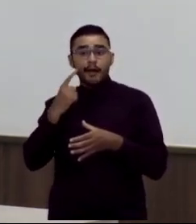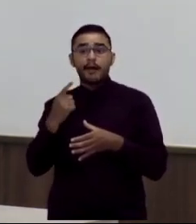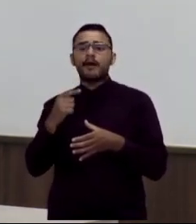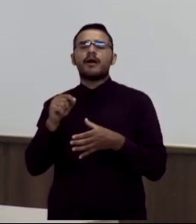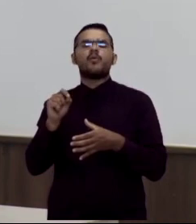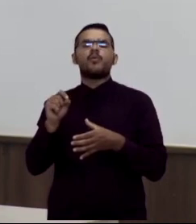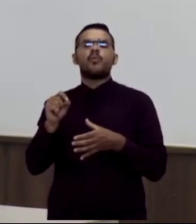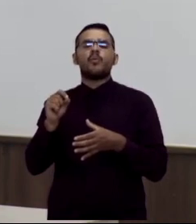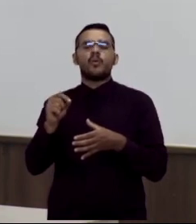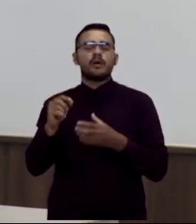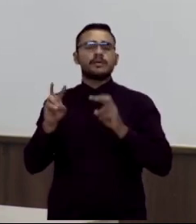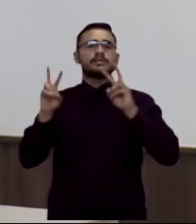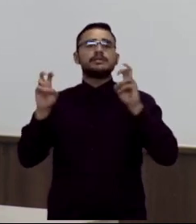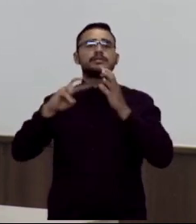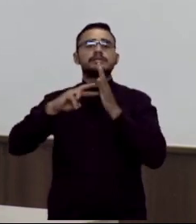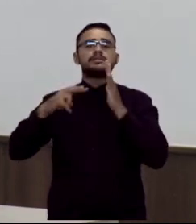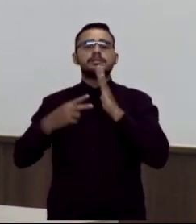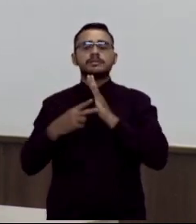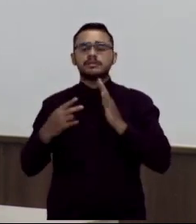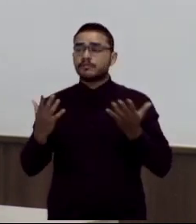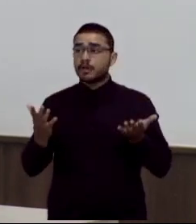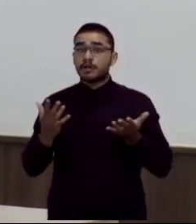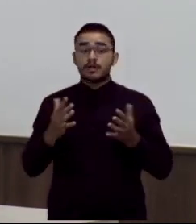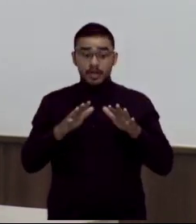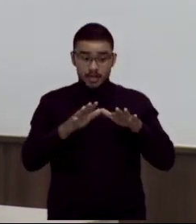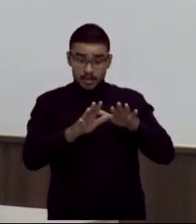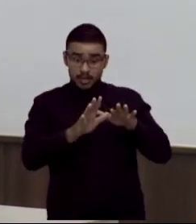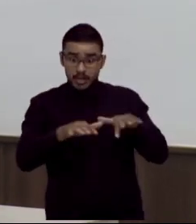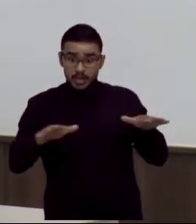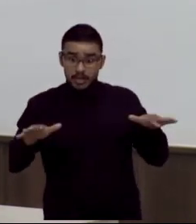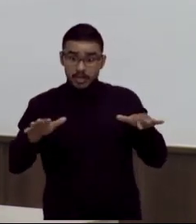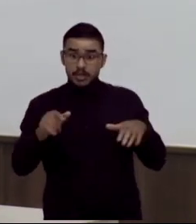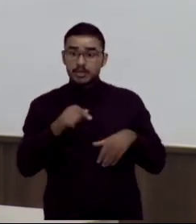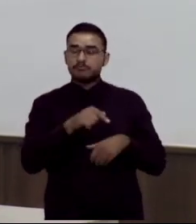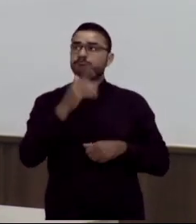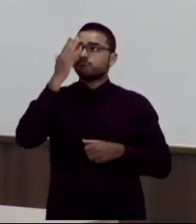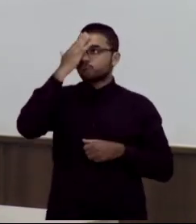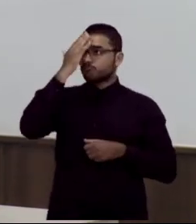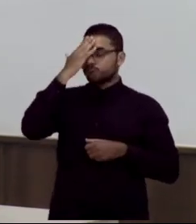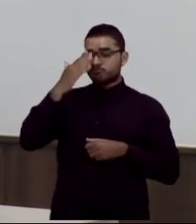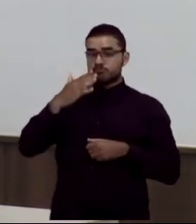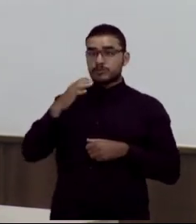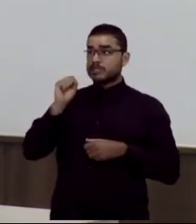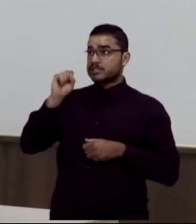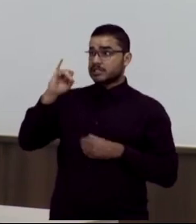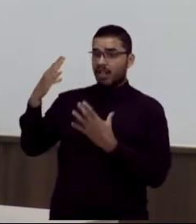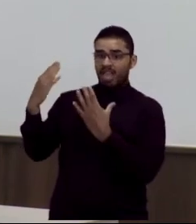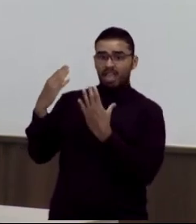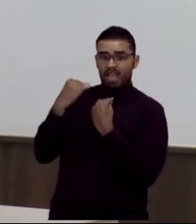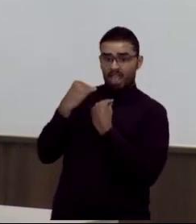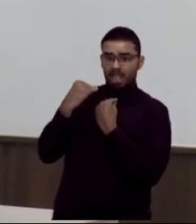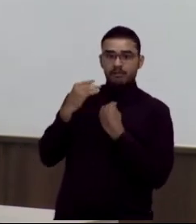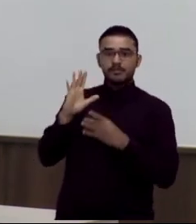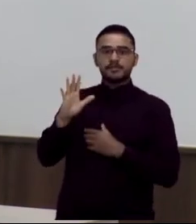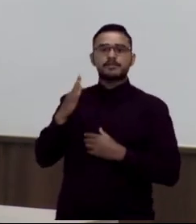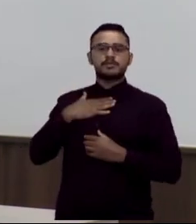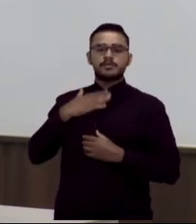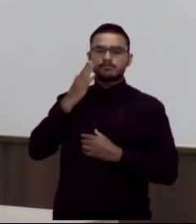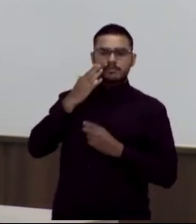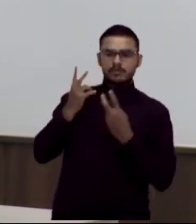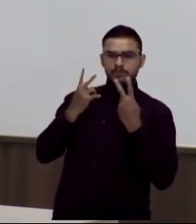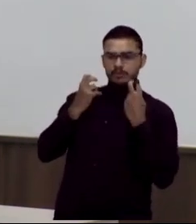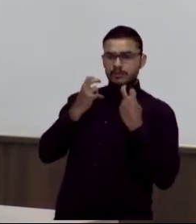não deixem ser vitimadas por pessoas que possam violentá-las sexualmente é